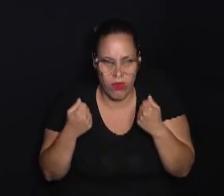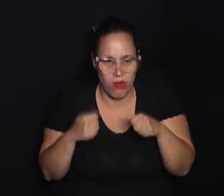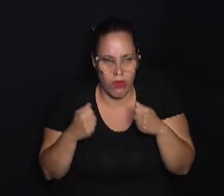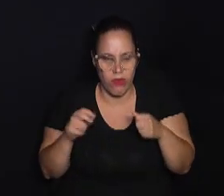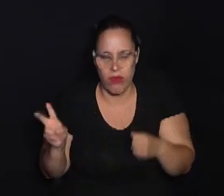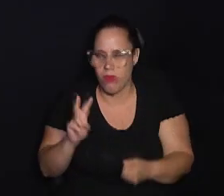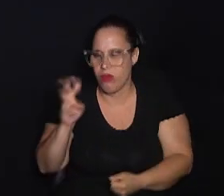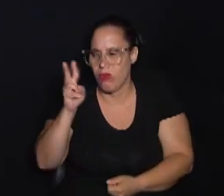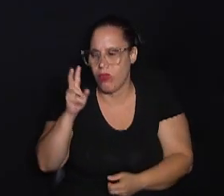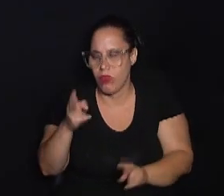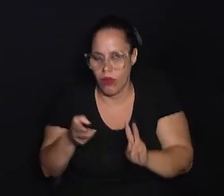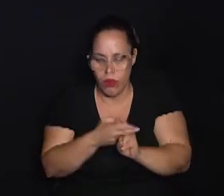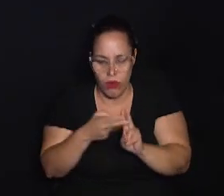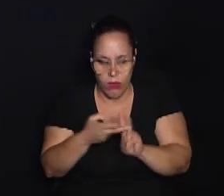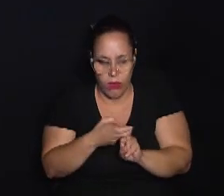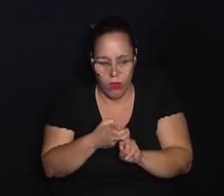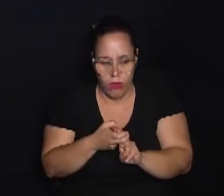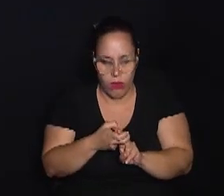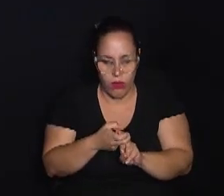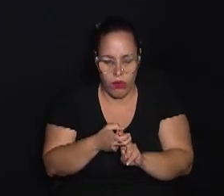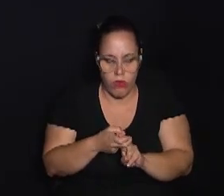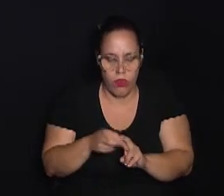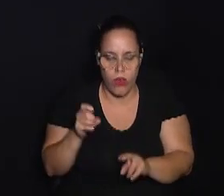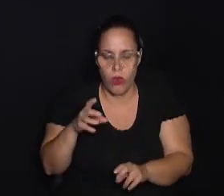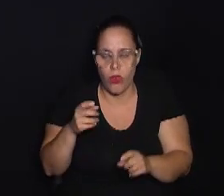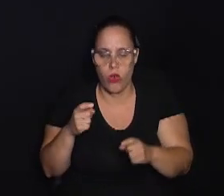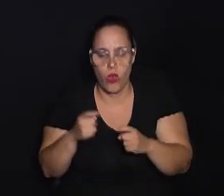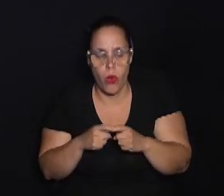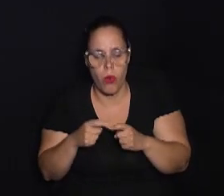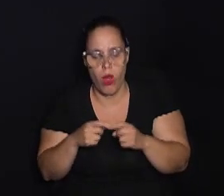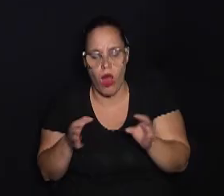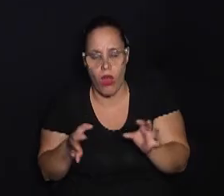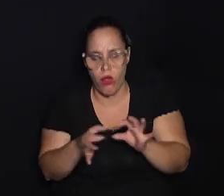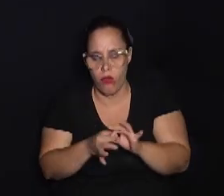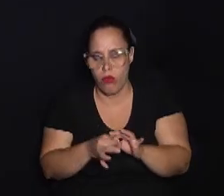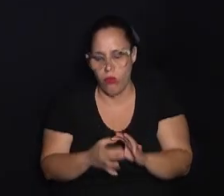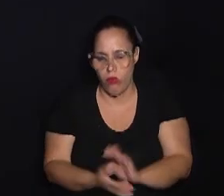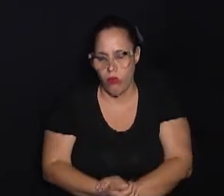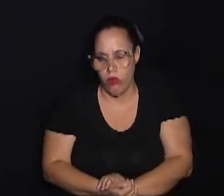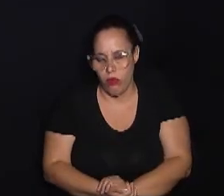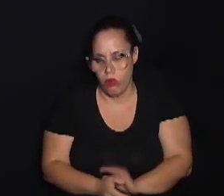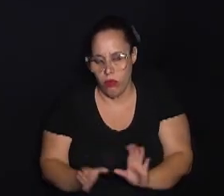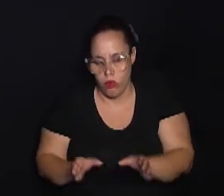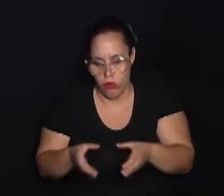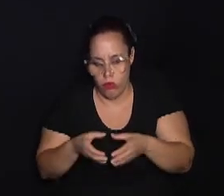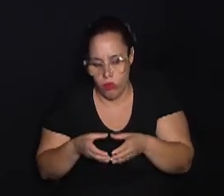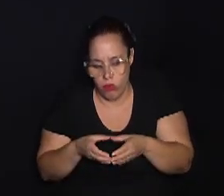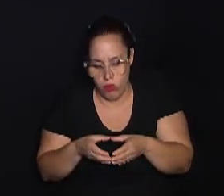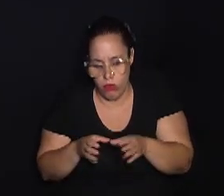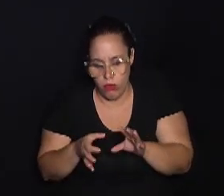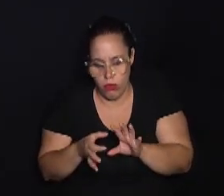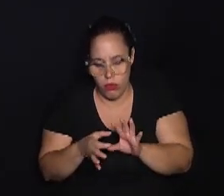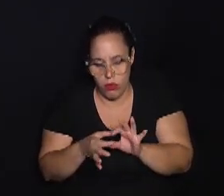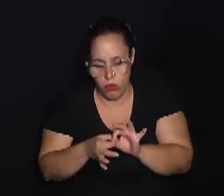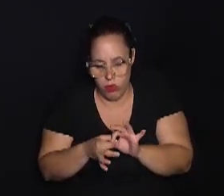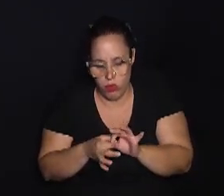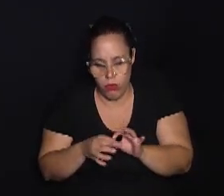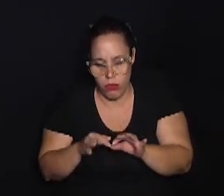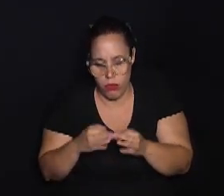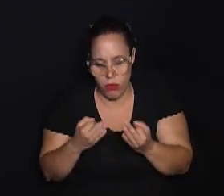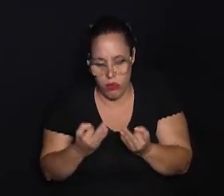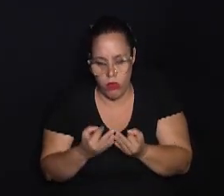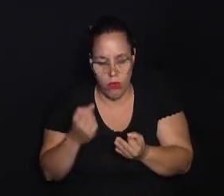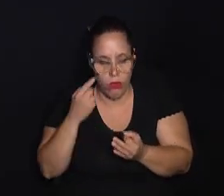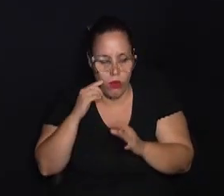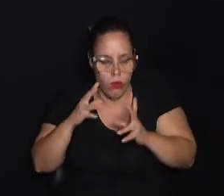valorizar o SUS, porque é só um médico vinculado à comunidade, vinculado às famílias, olhando a